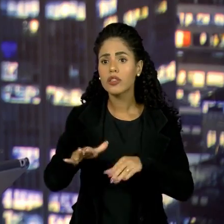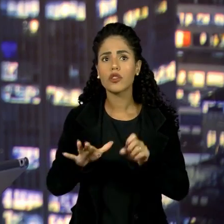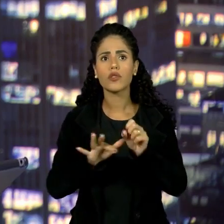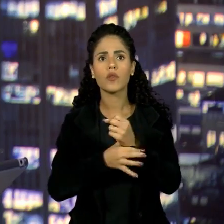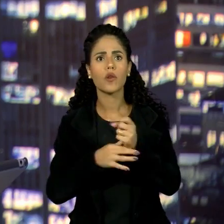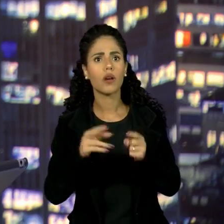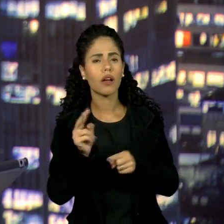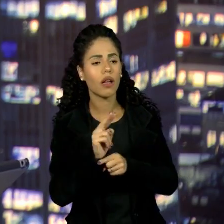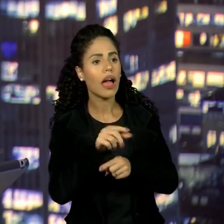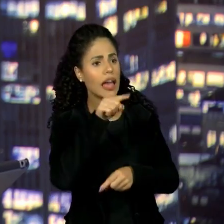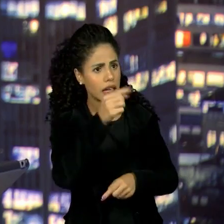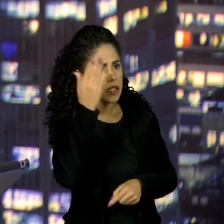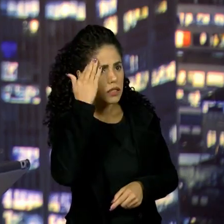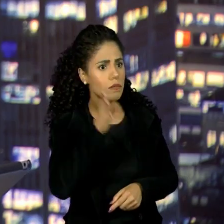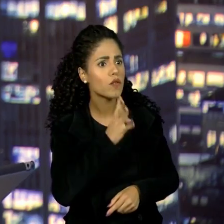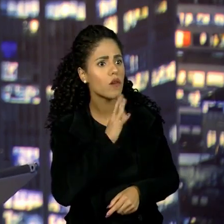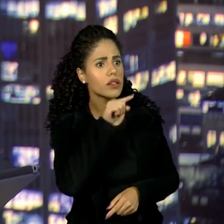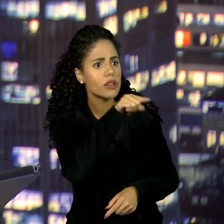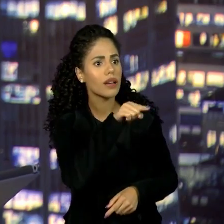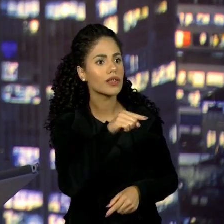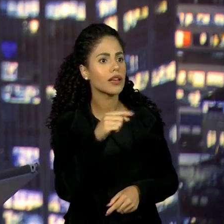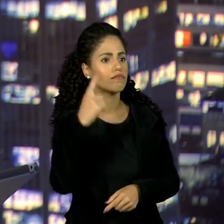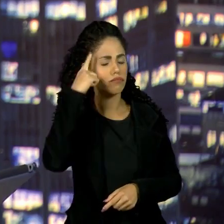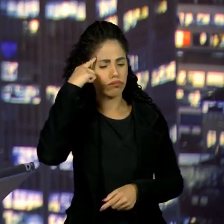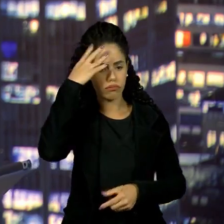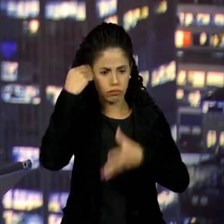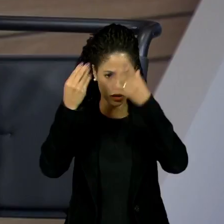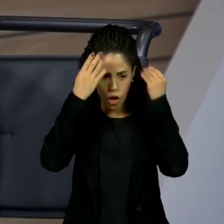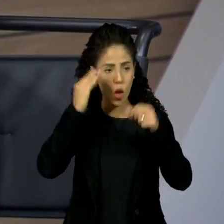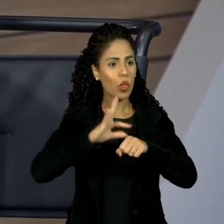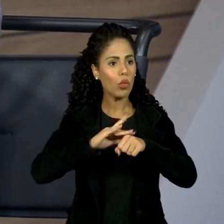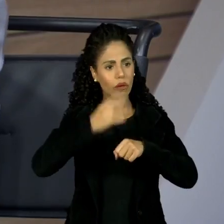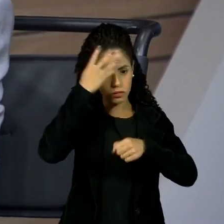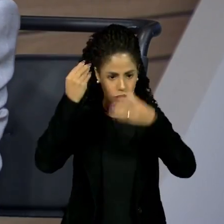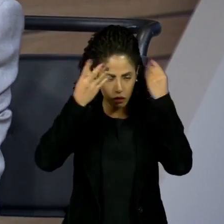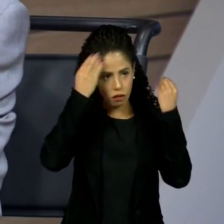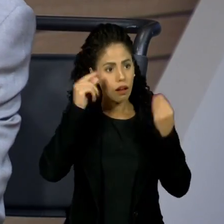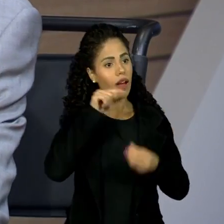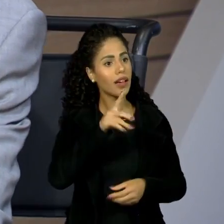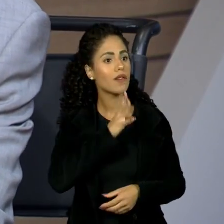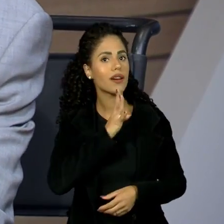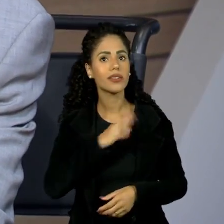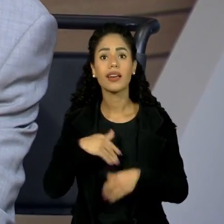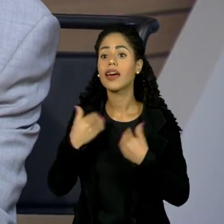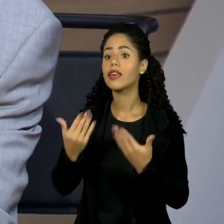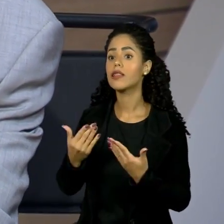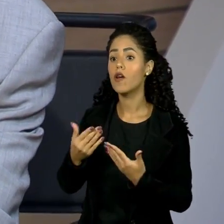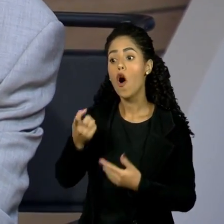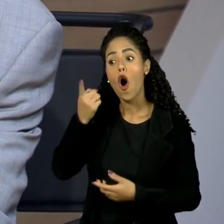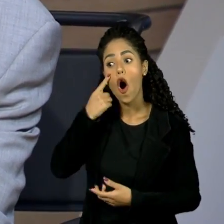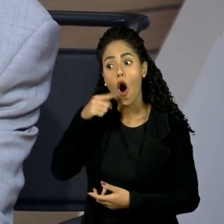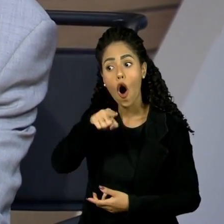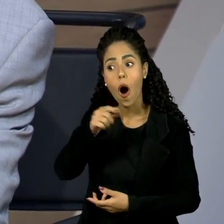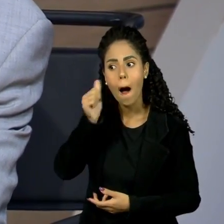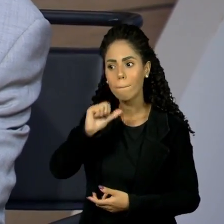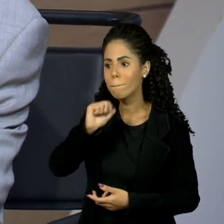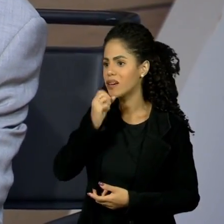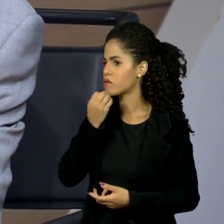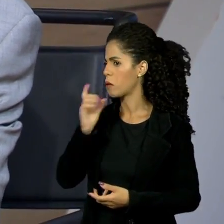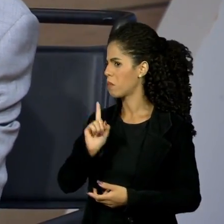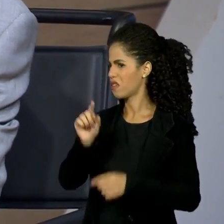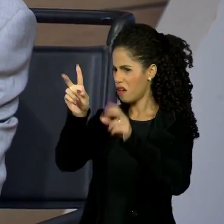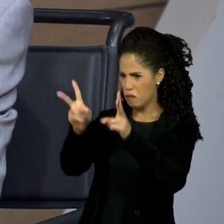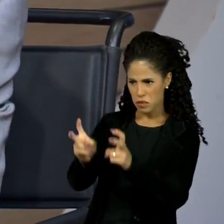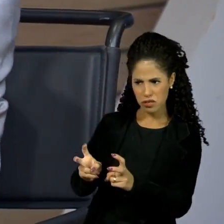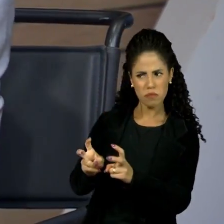pode deixá-la sair se ela tiver Alzheimer, por exemplo. Exemplo. Ele cuida dela. Ou então vai monitorar e dizer para a filha, olha, sua mãe não está muito bem, ela está